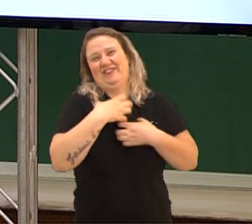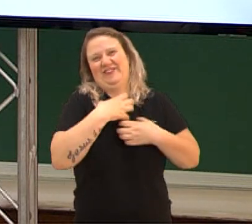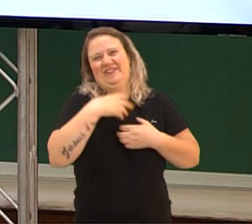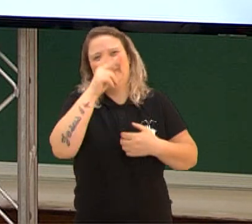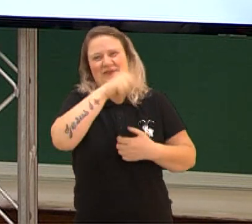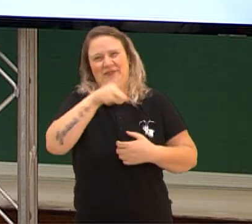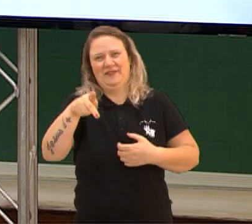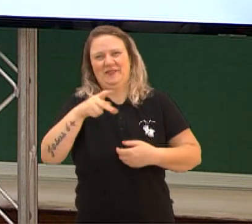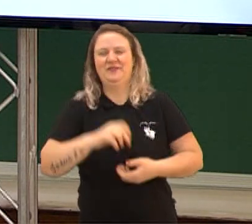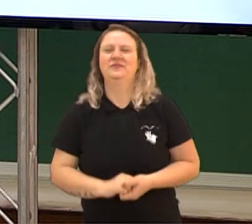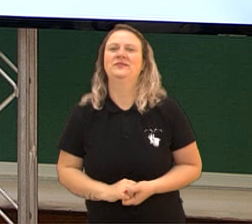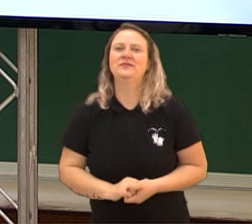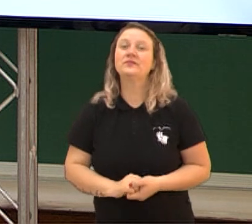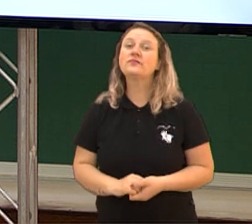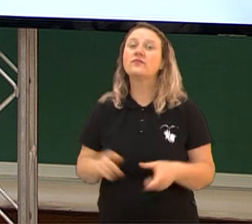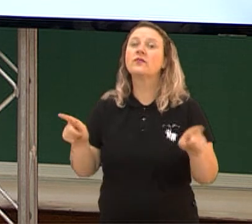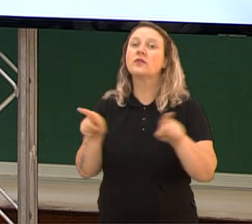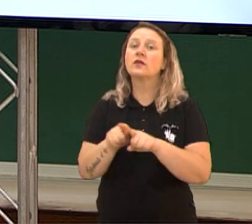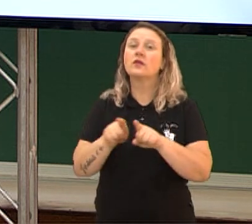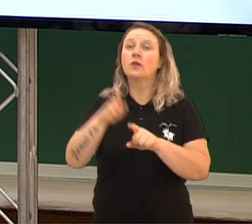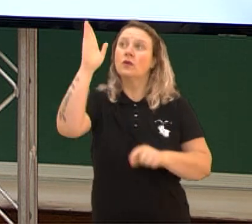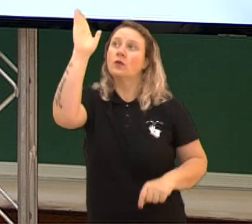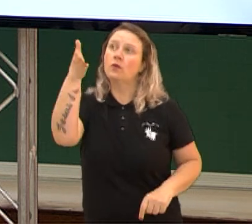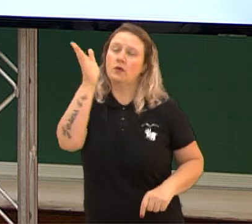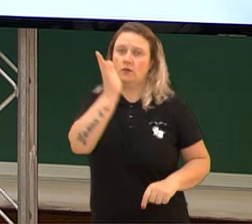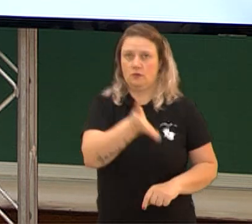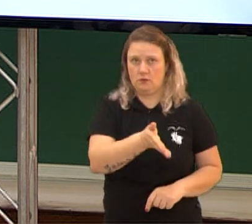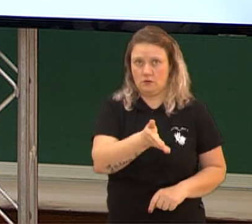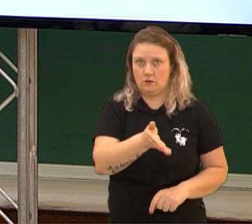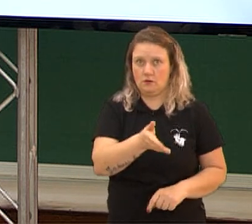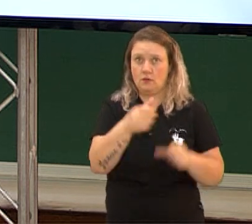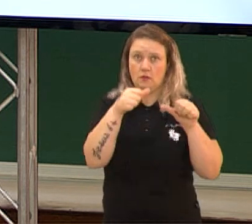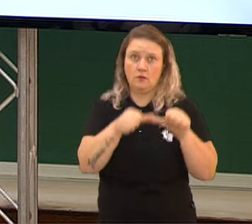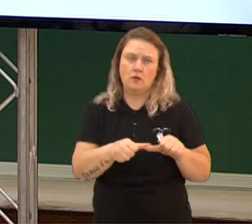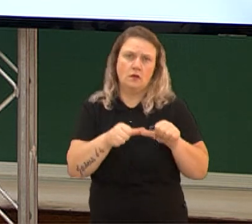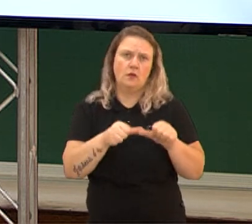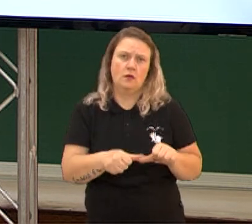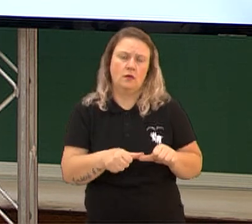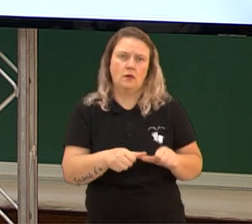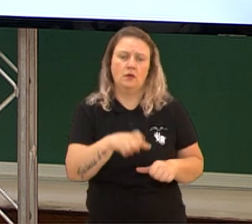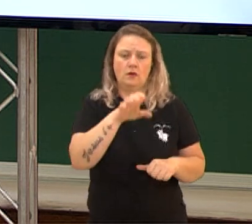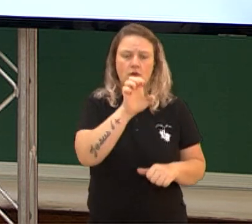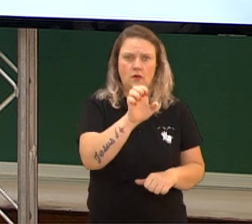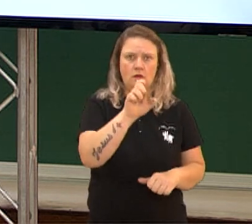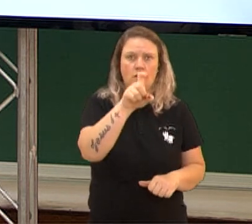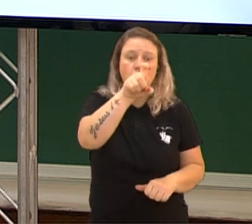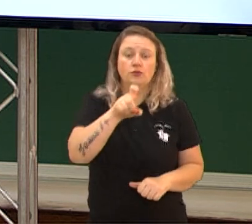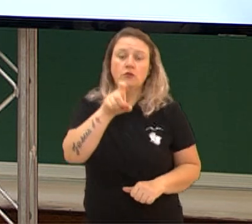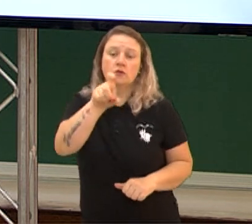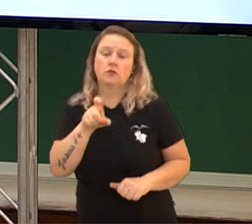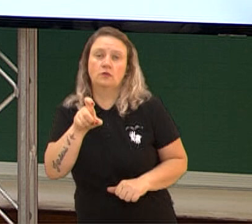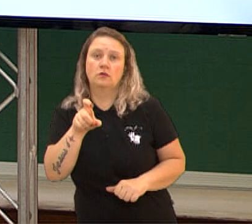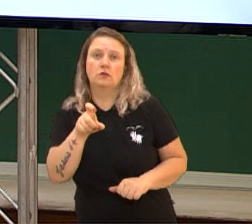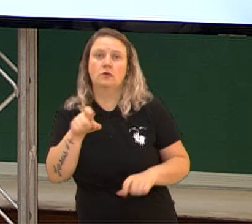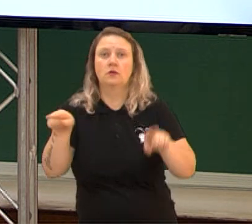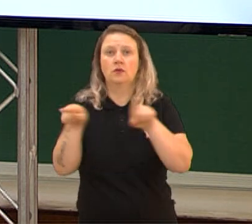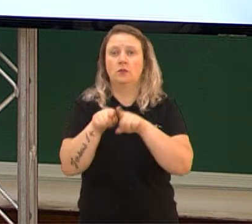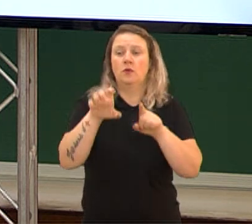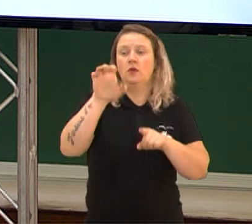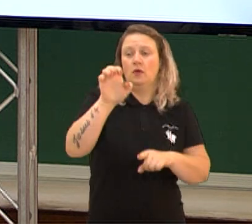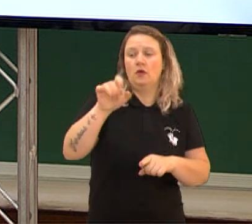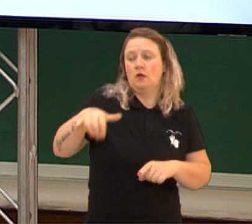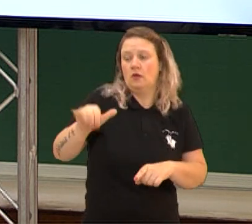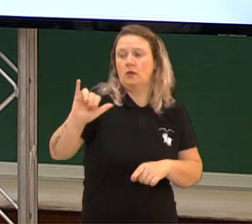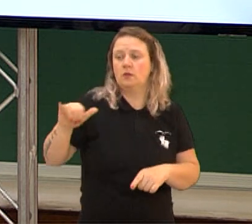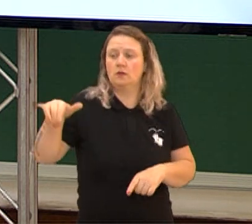perceba que esses elementos foram cortados. Então o que sobra é esse e esse aqui. O EXX e o EYY. Então